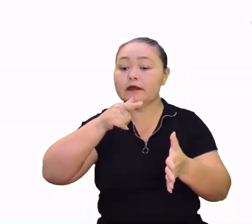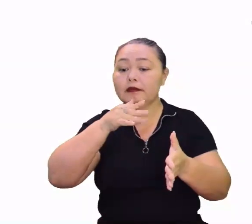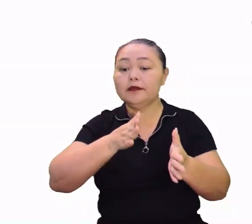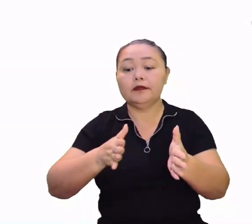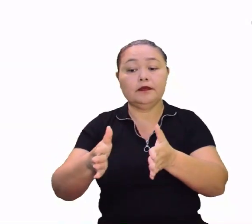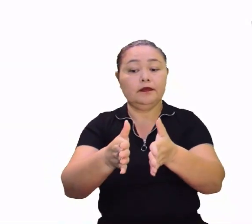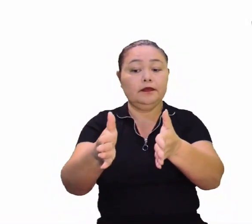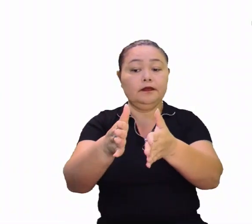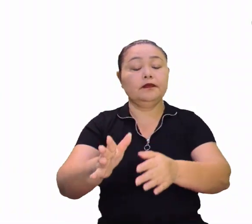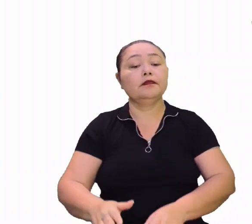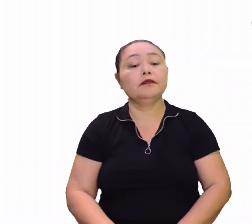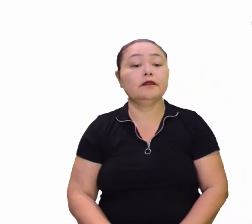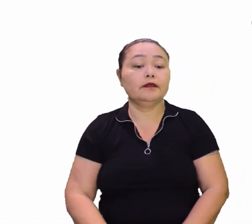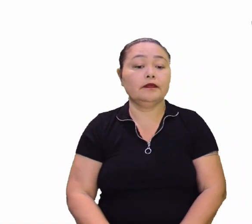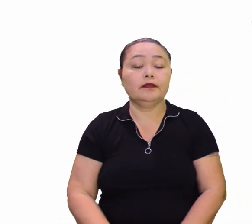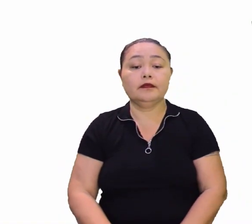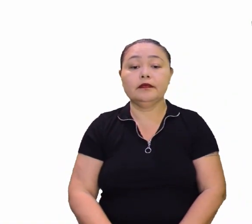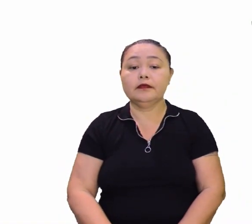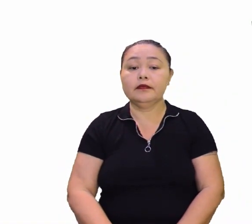galera?